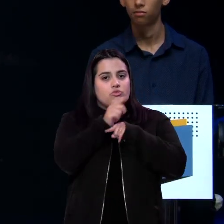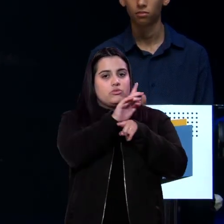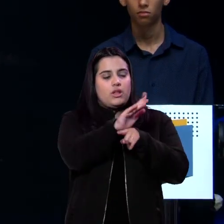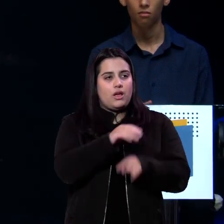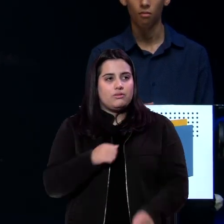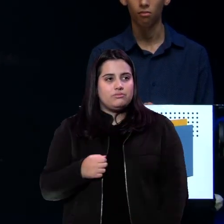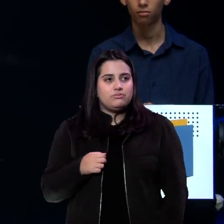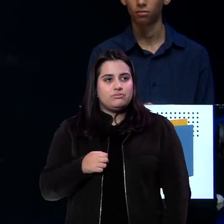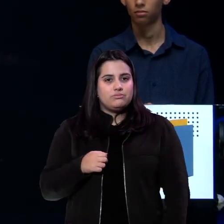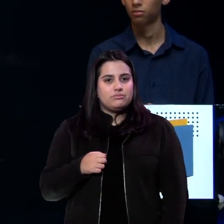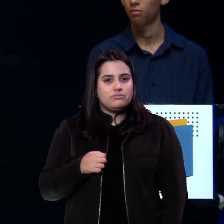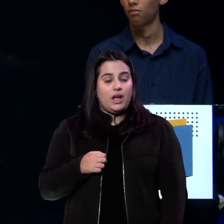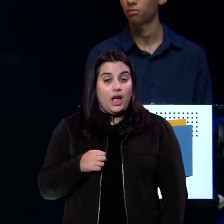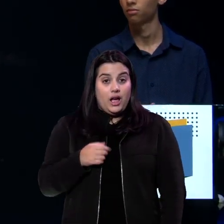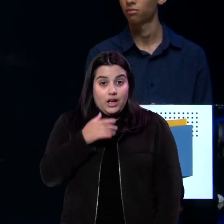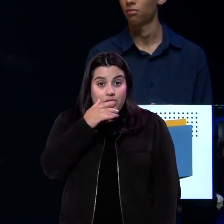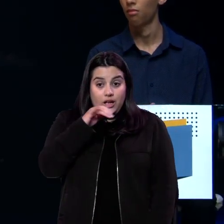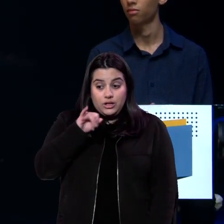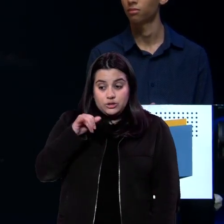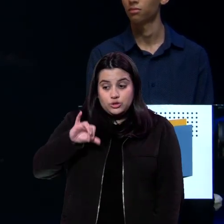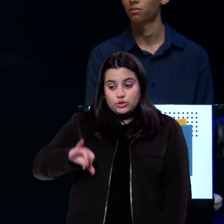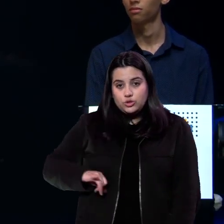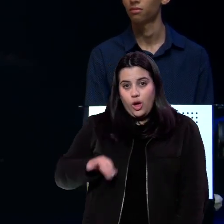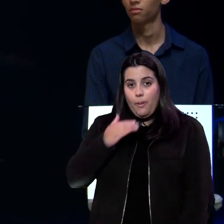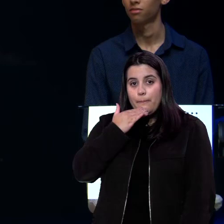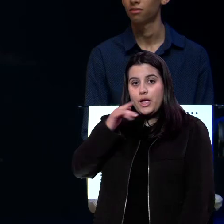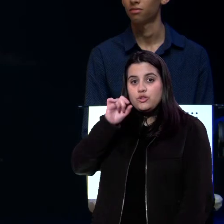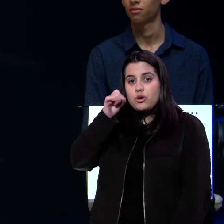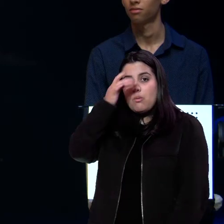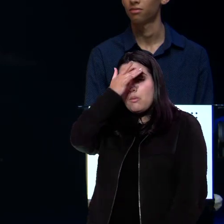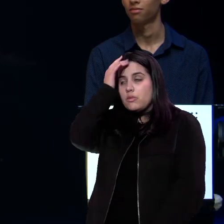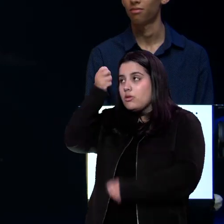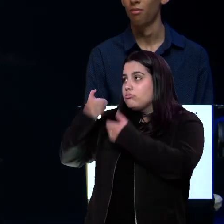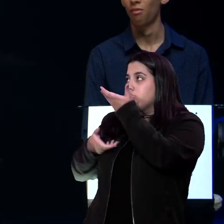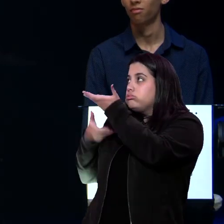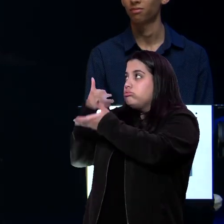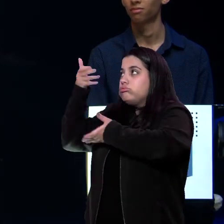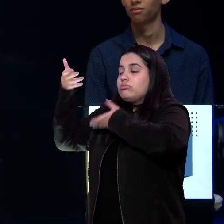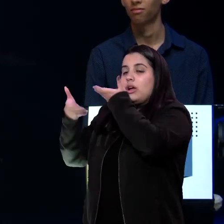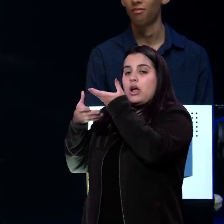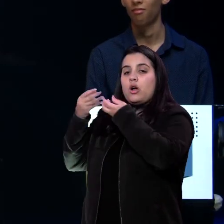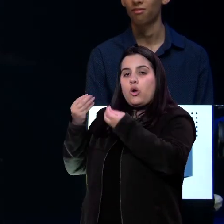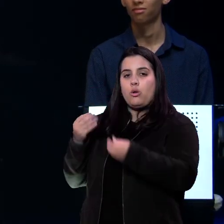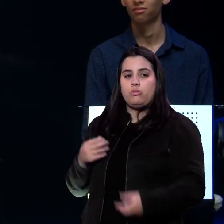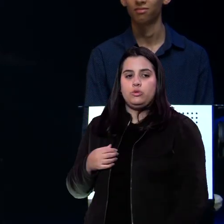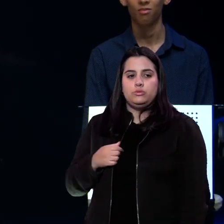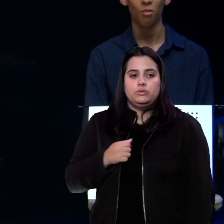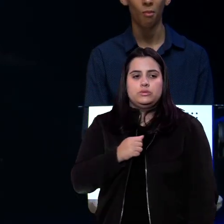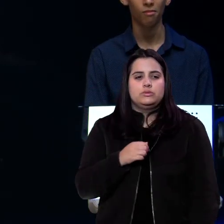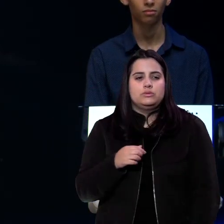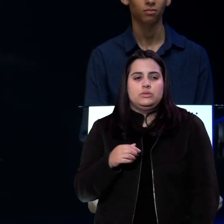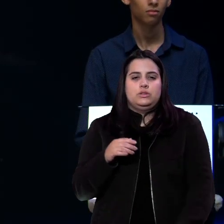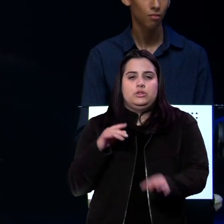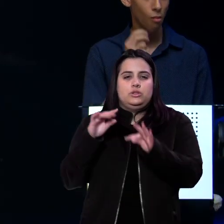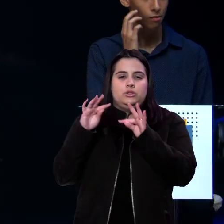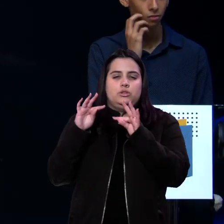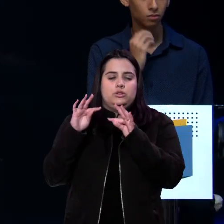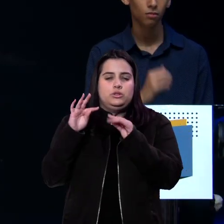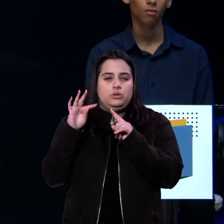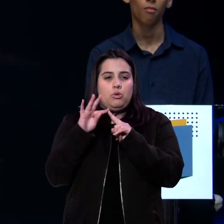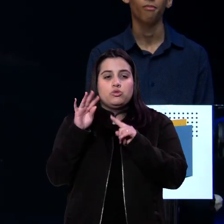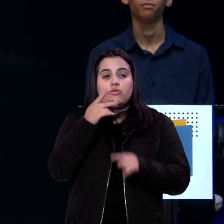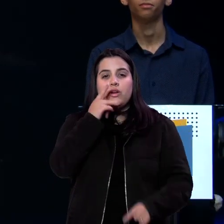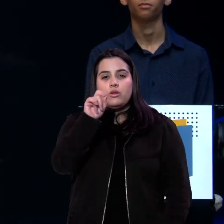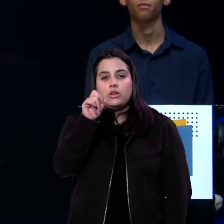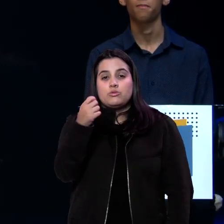começa a pedir um mediador entre ele e Deus. E 1 Timóteo diz: pois há só um Deus